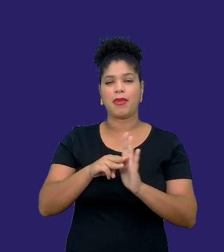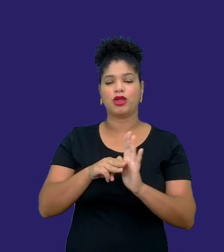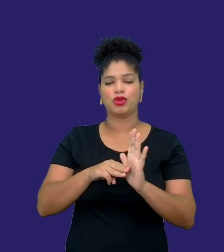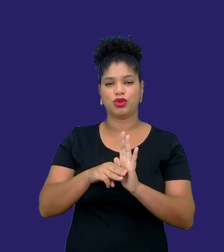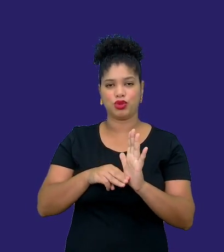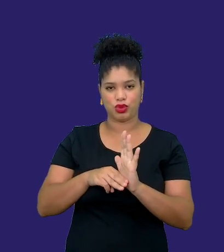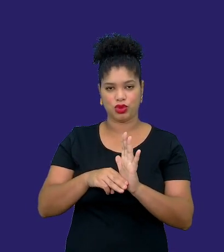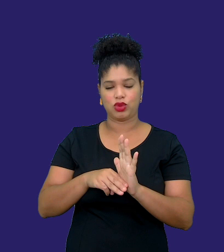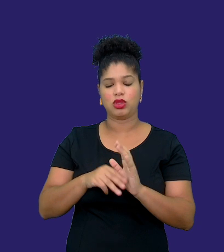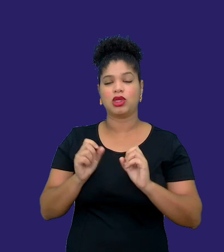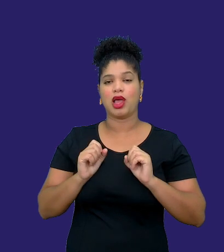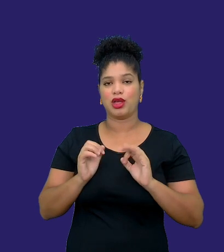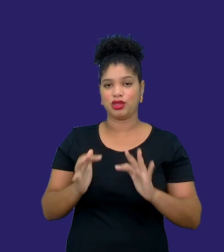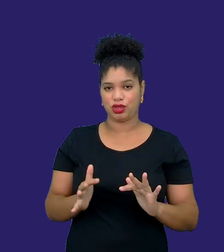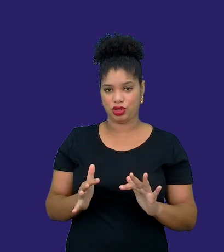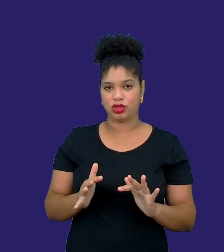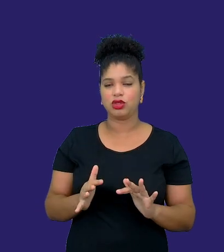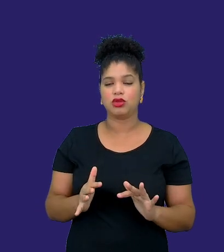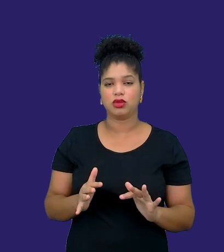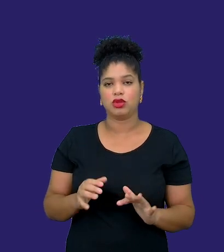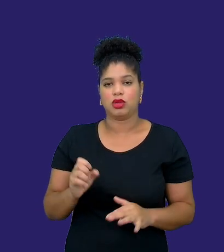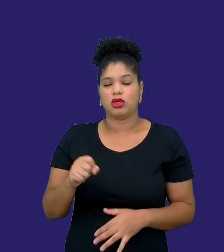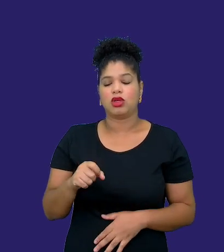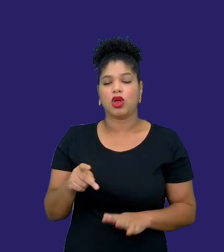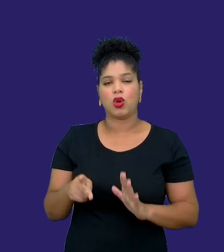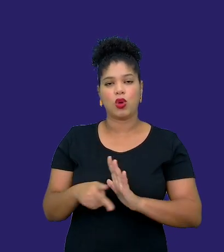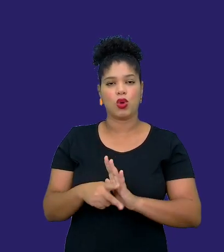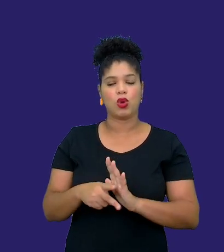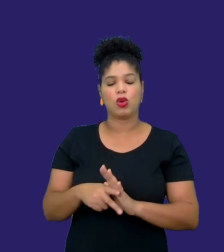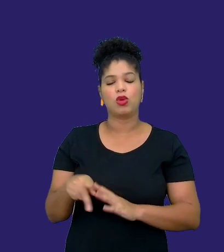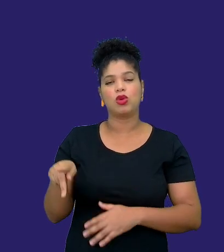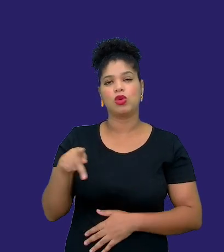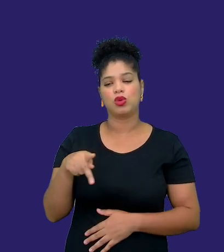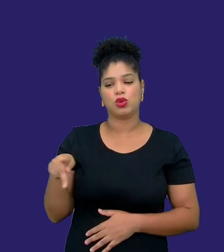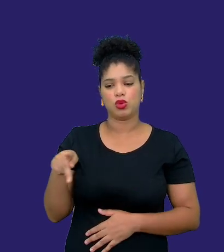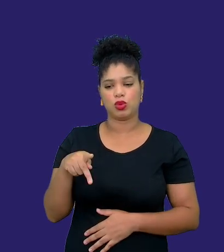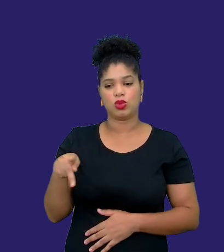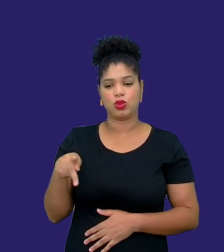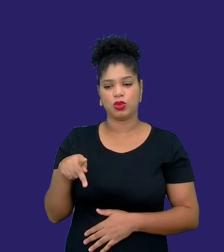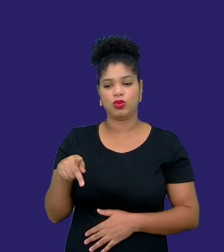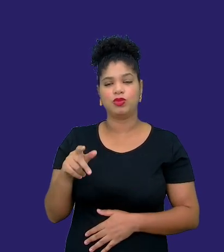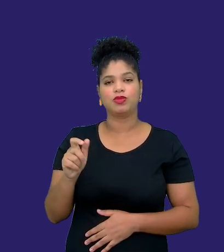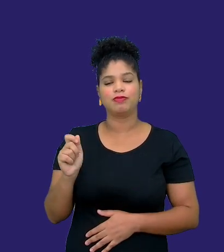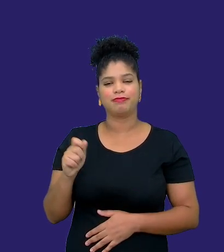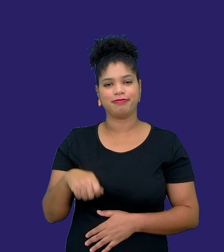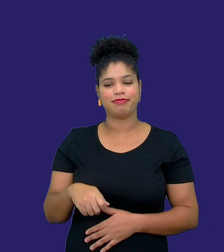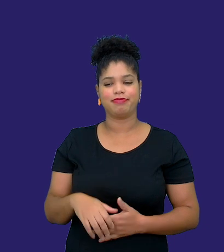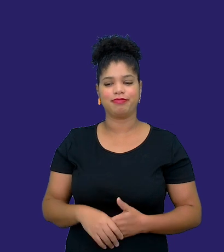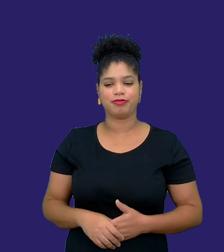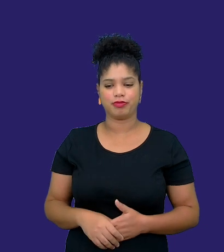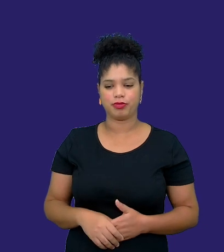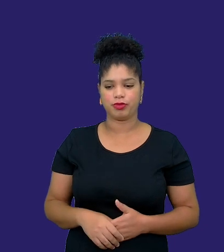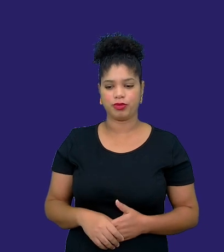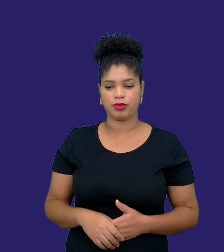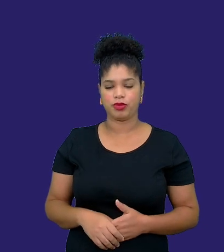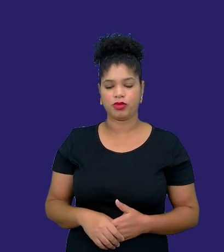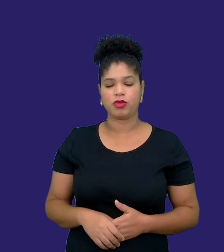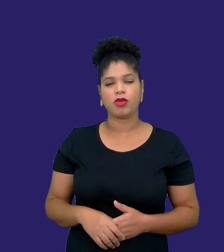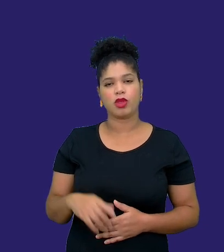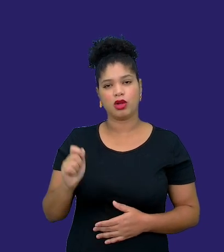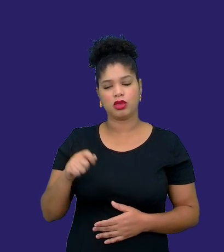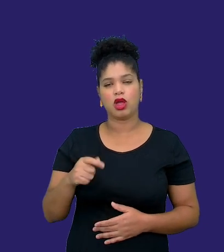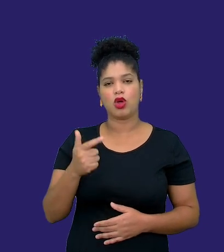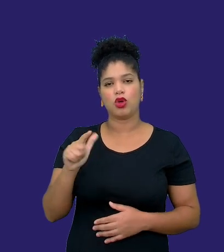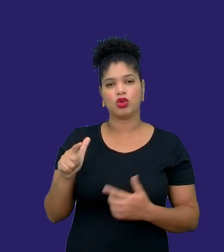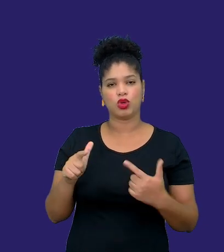metodologia ativa, no caso aqui, para que o professor tenha mais